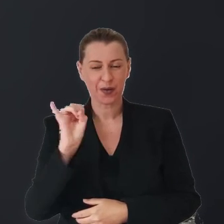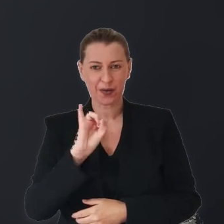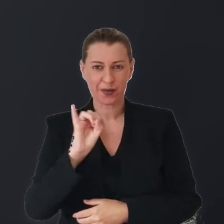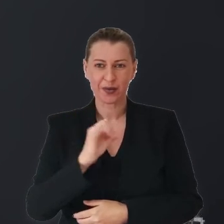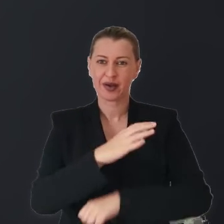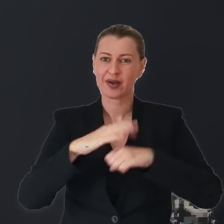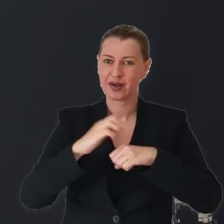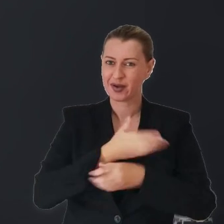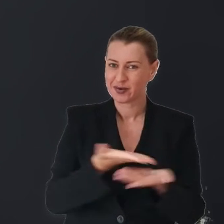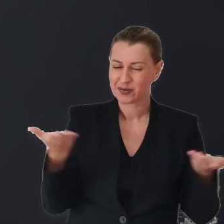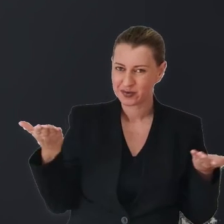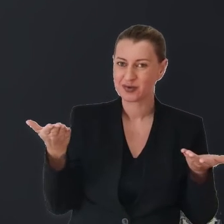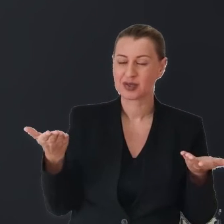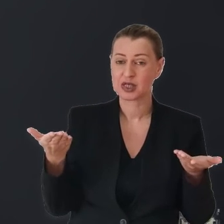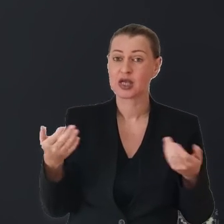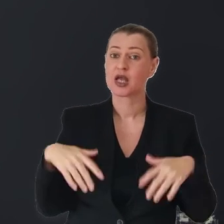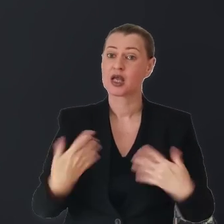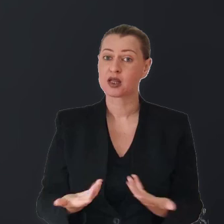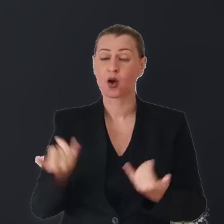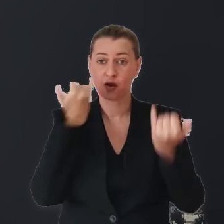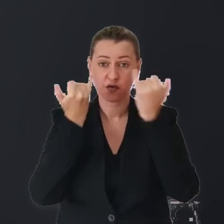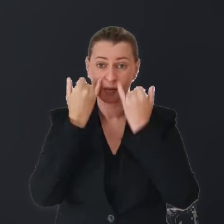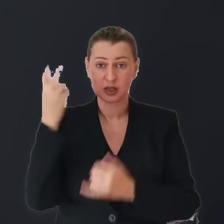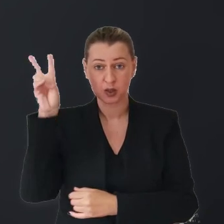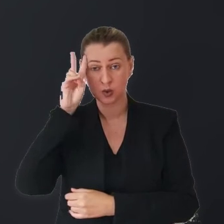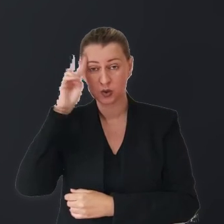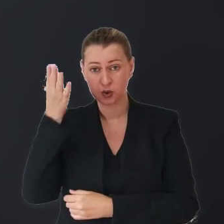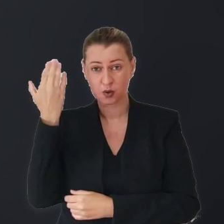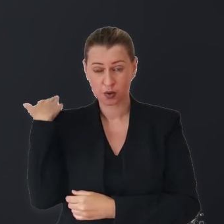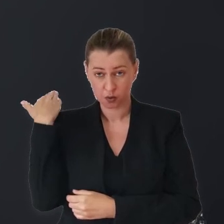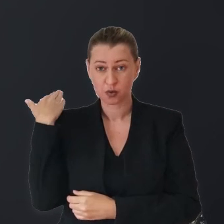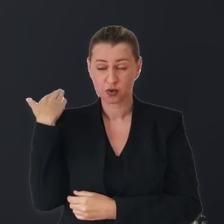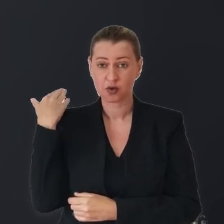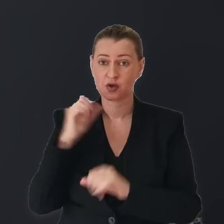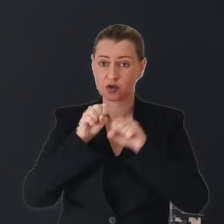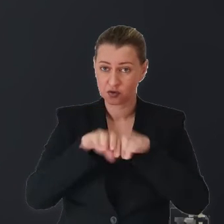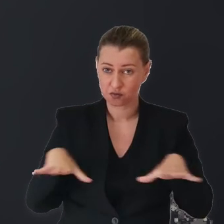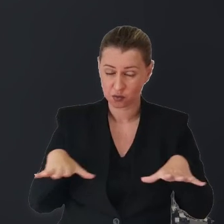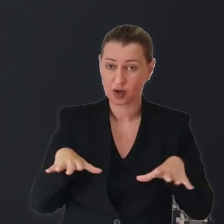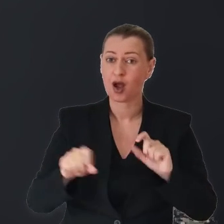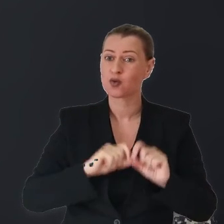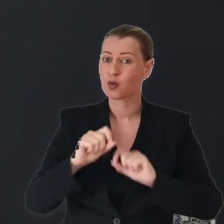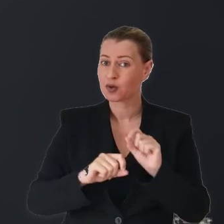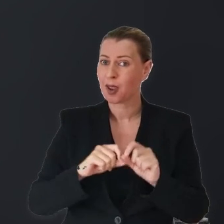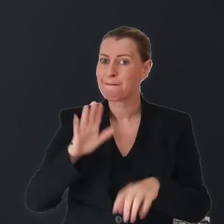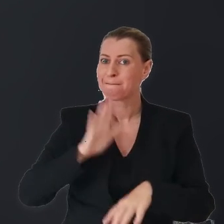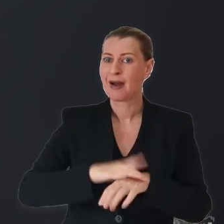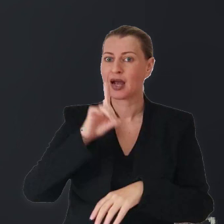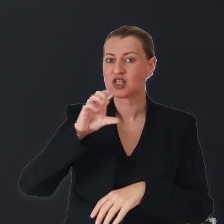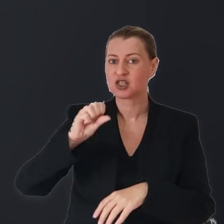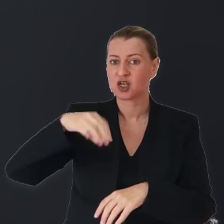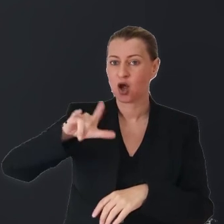Jean. Olá, queridos ouvintes. Dados da última segunda-feira, divulgados pela Secretaria Estadual de Saúde, marcam mais de 19